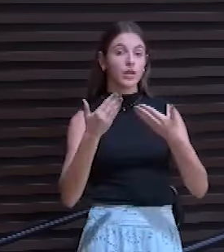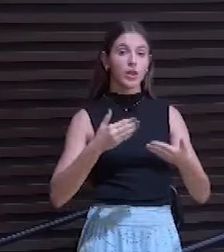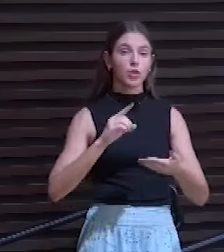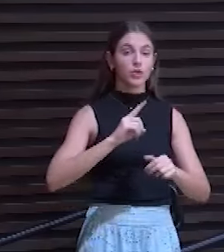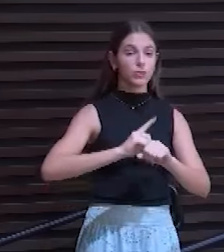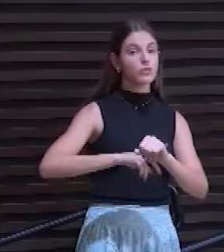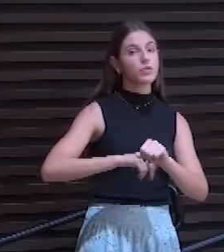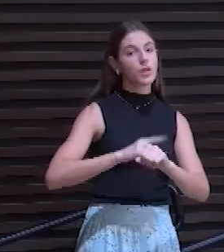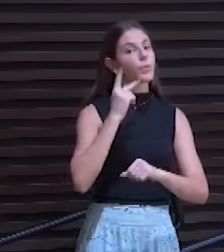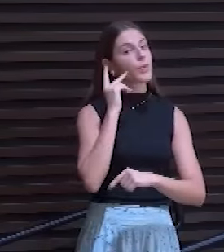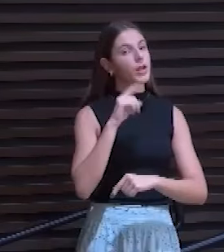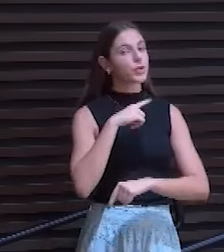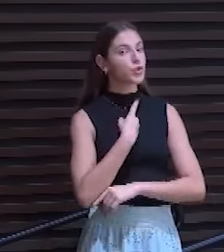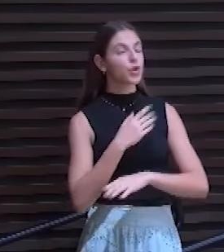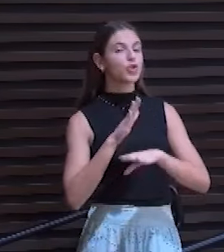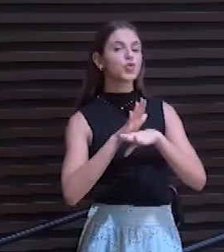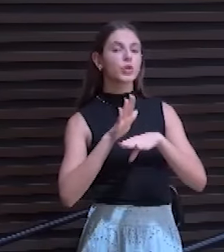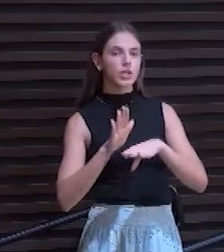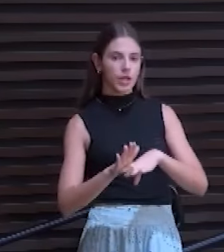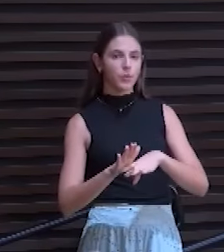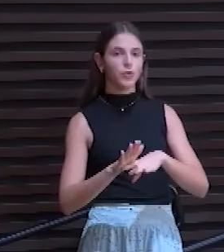para que nós cuidemos deles.